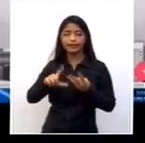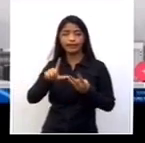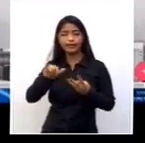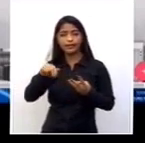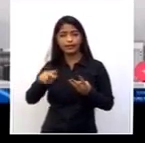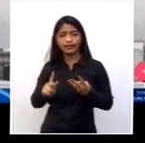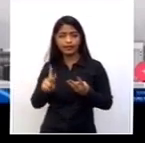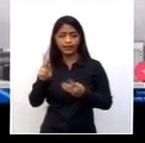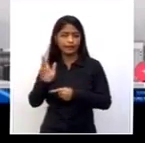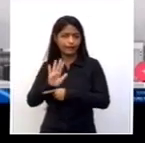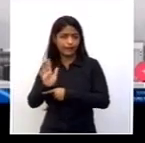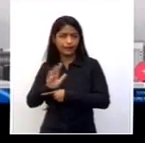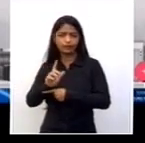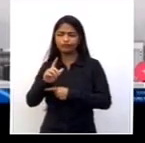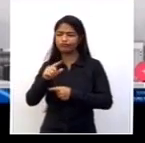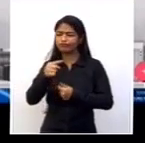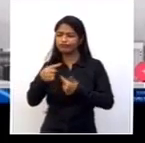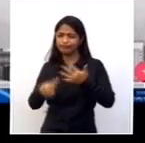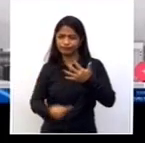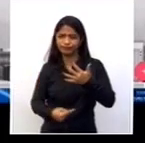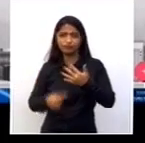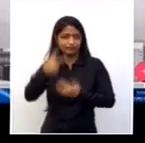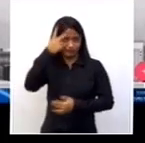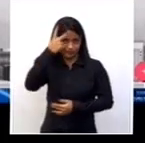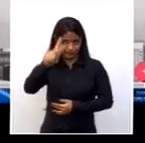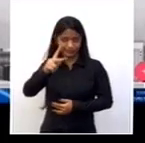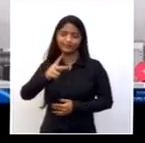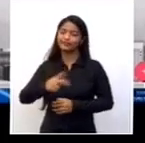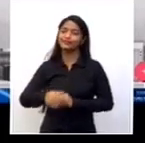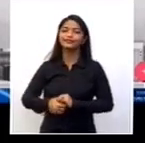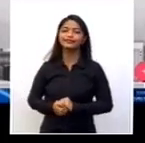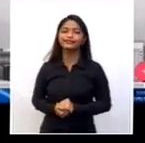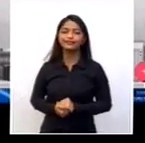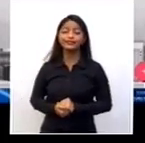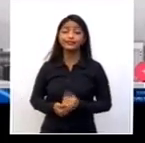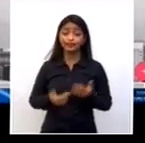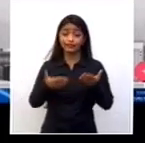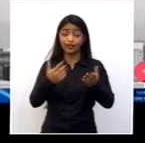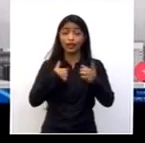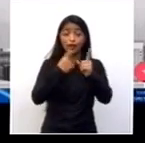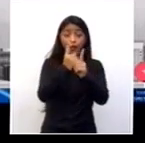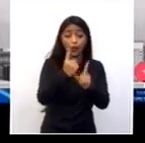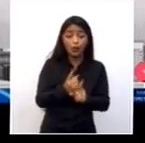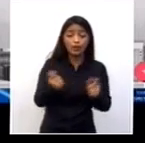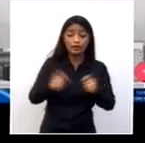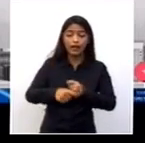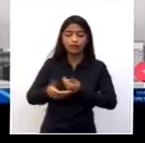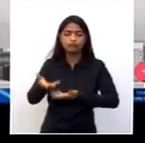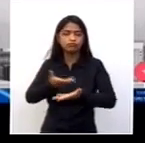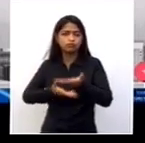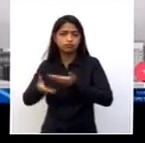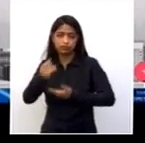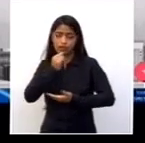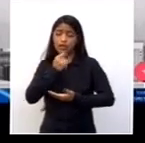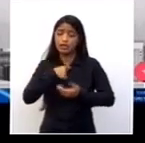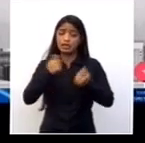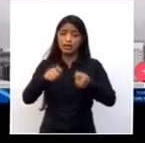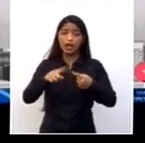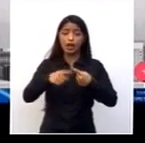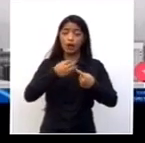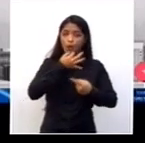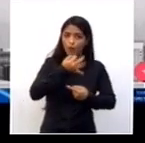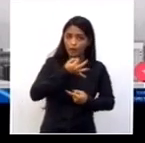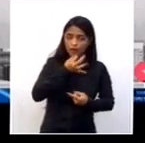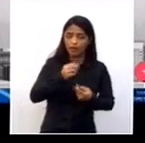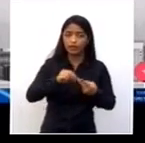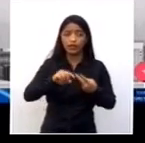mais. Fica a critério de quem vai publicar. Aí aqui eu vejo as possibilidades de interação. Eu posso comentar, eu posso dizer se eu gostei